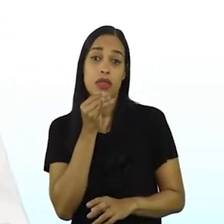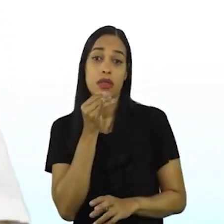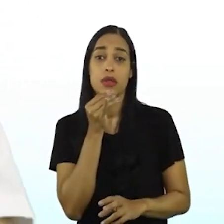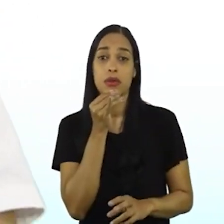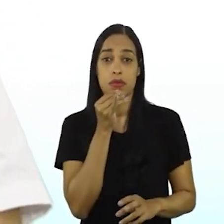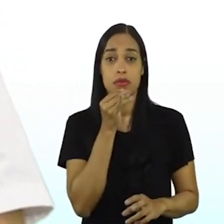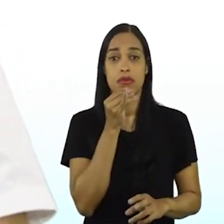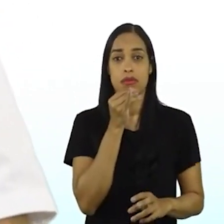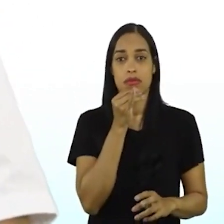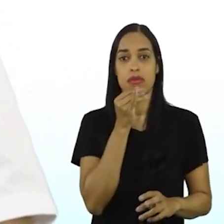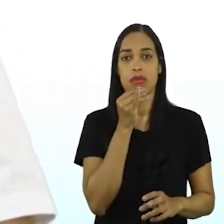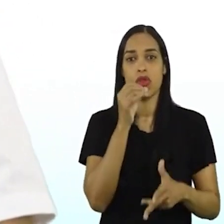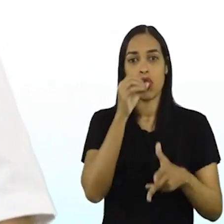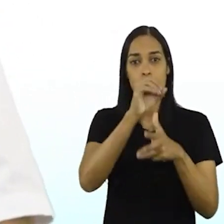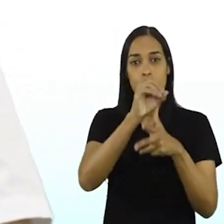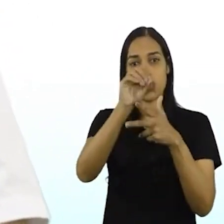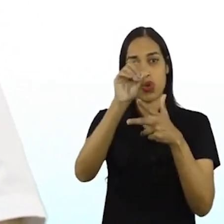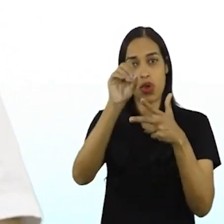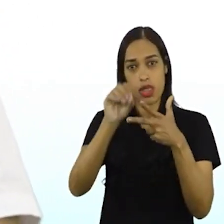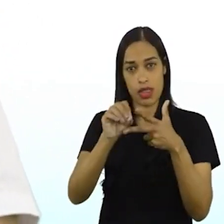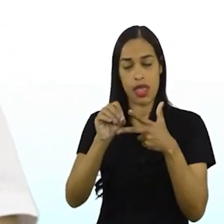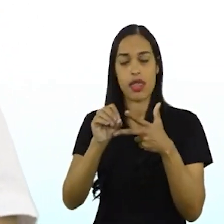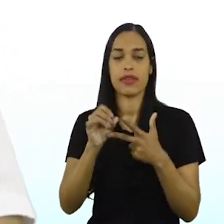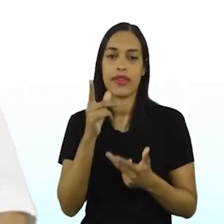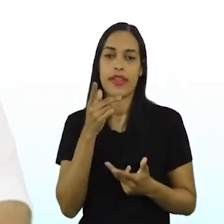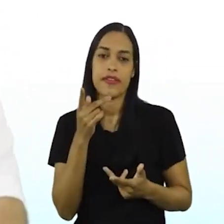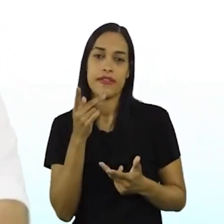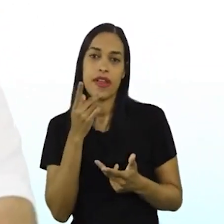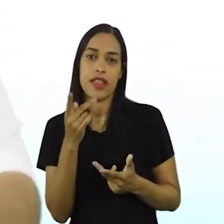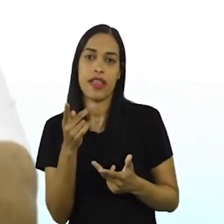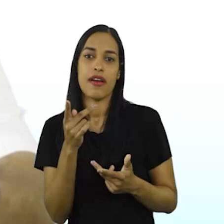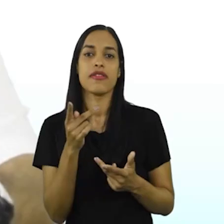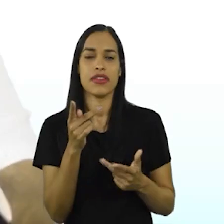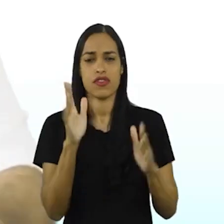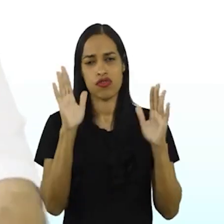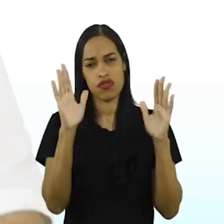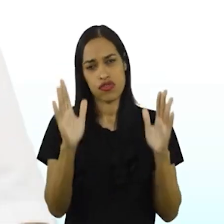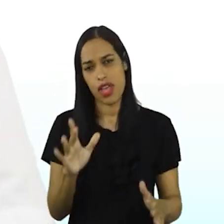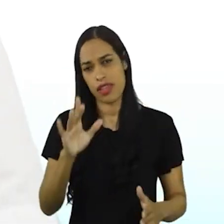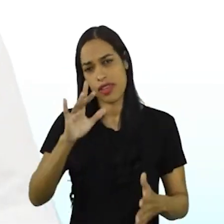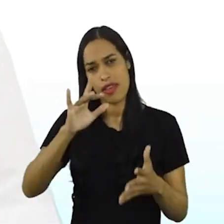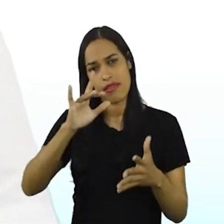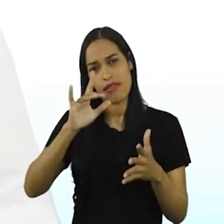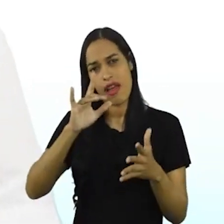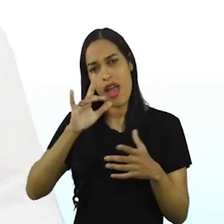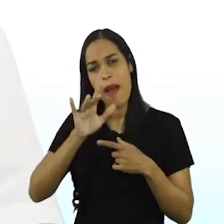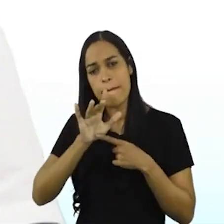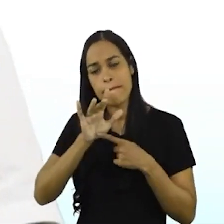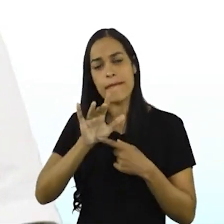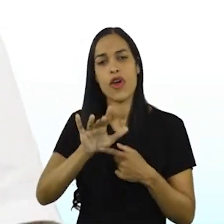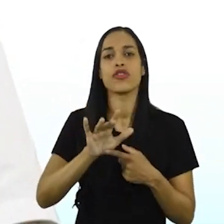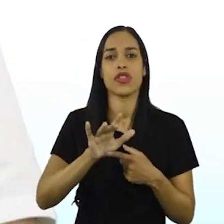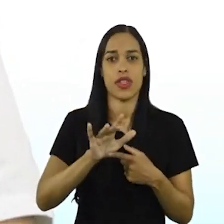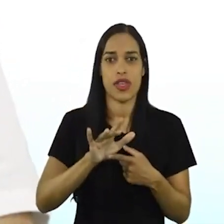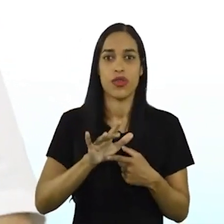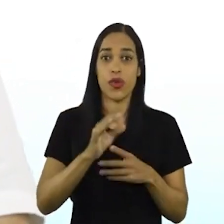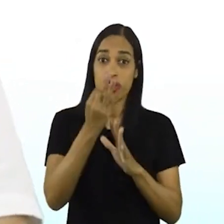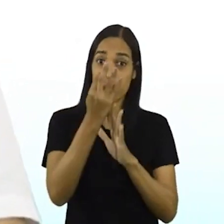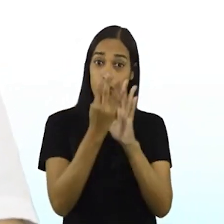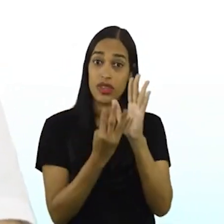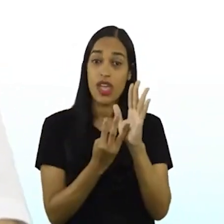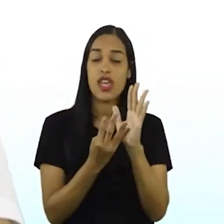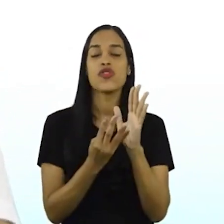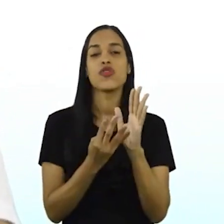exemplo, né, uma questão lá do Enem, que ele falava, no comando da questão, ele já estava afirmando lá que o